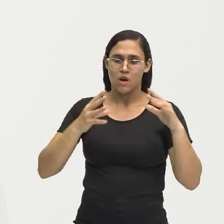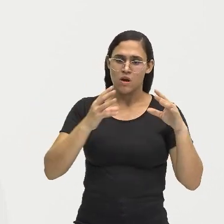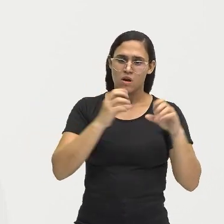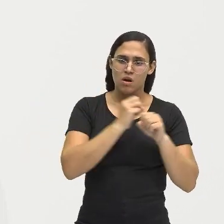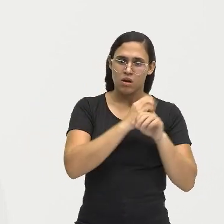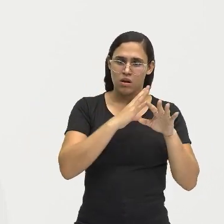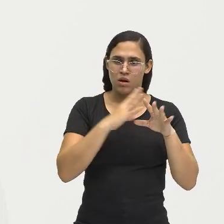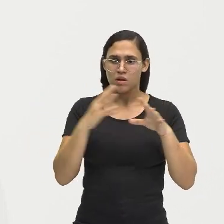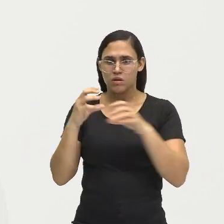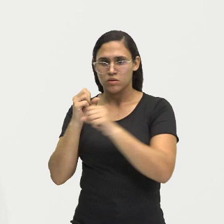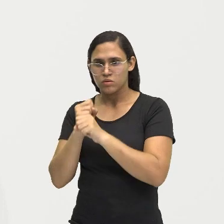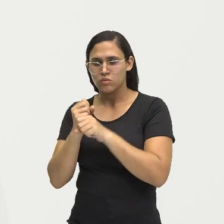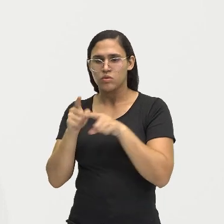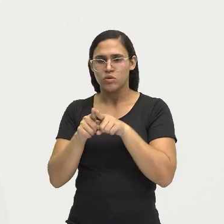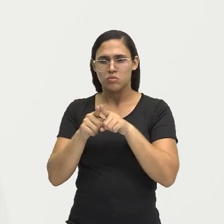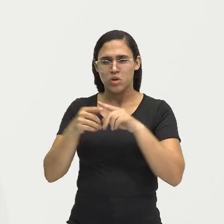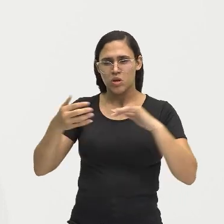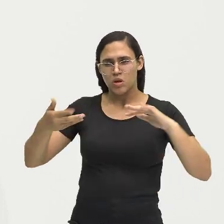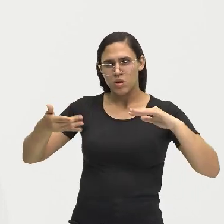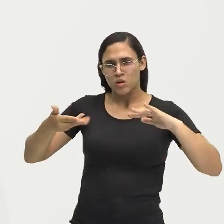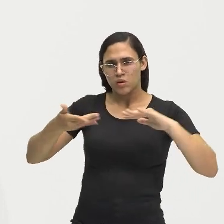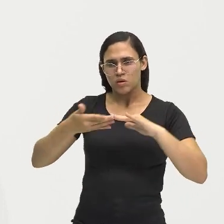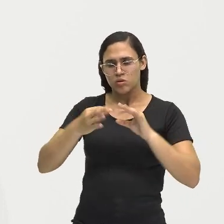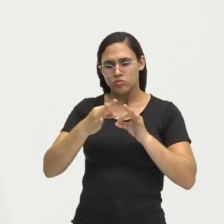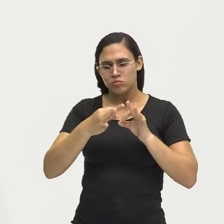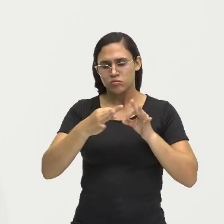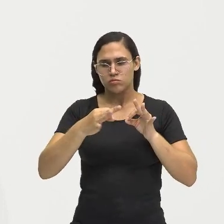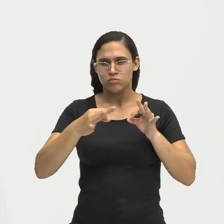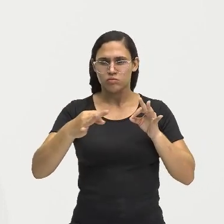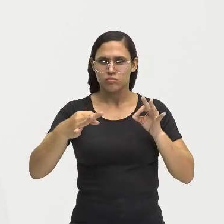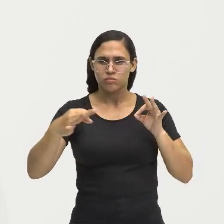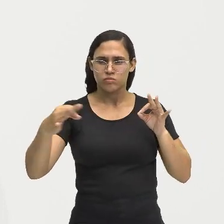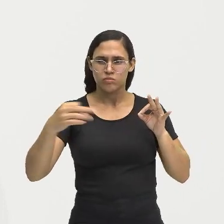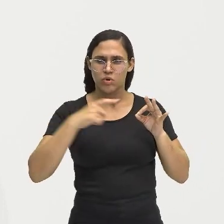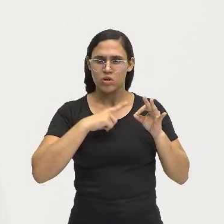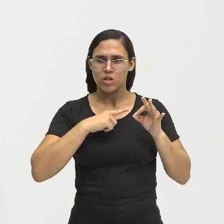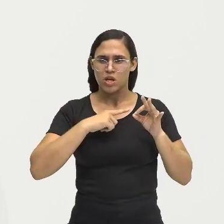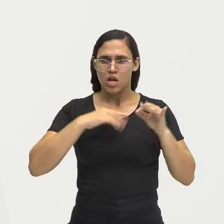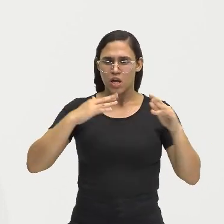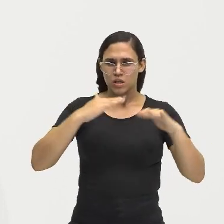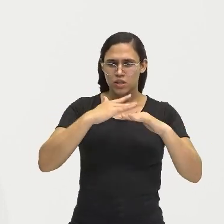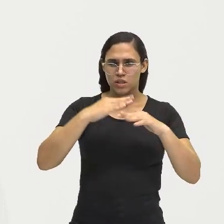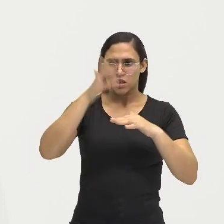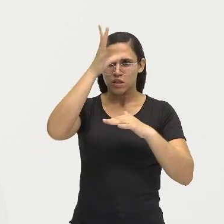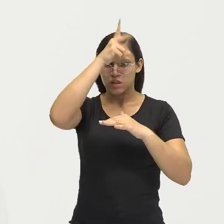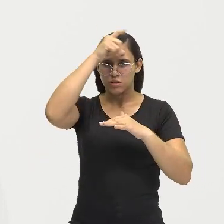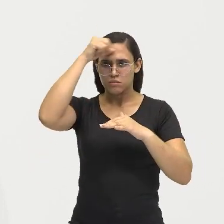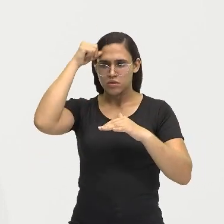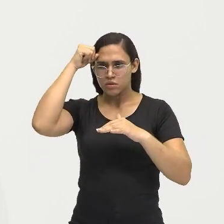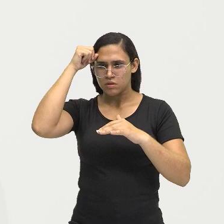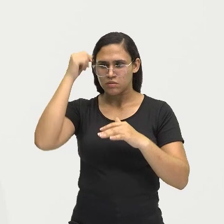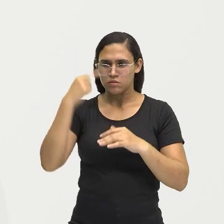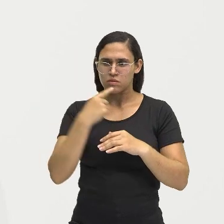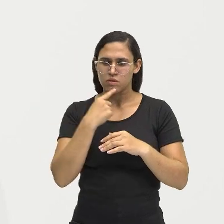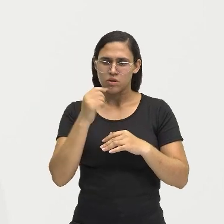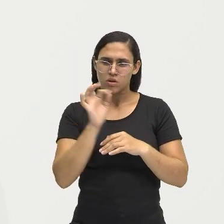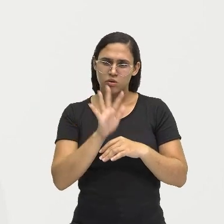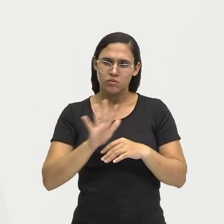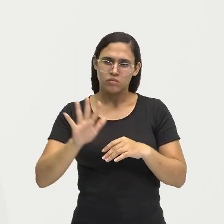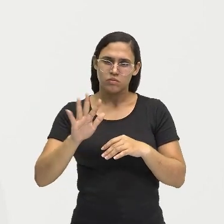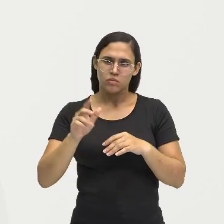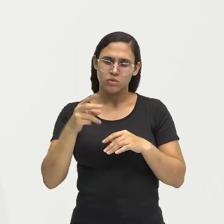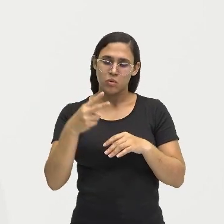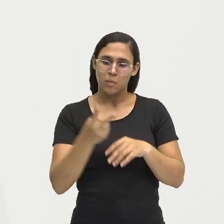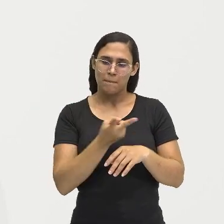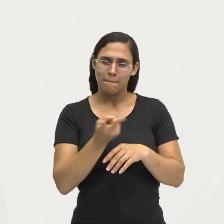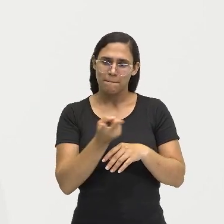grande extensão, né? Passa pela frente da cidade de Manaus, né? A capital do Amazonas, e aí são os dois